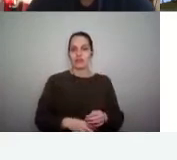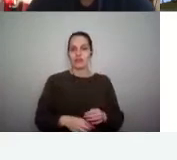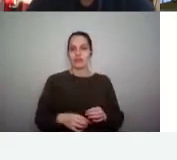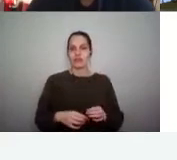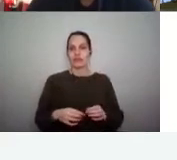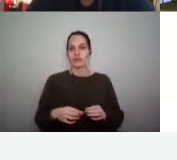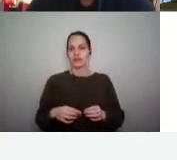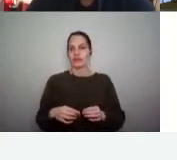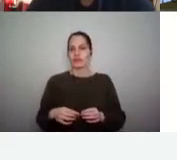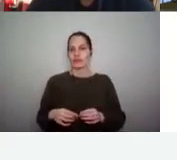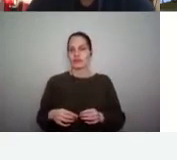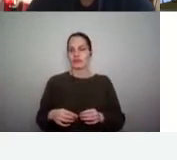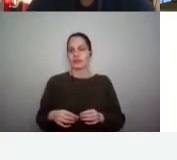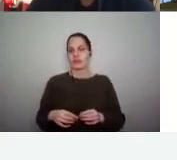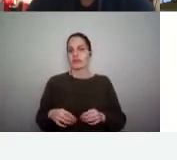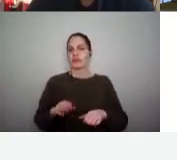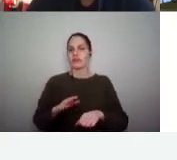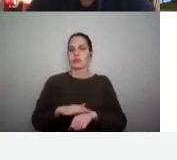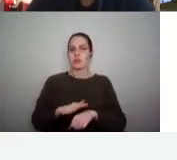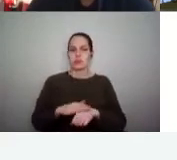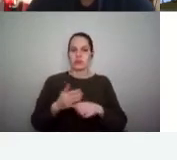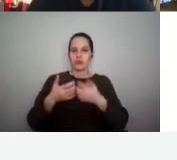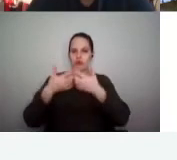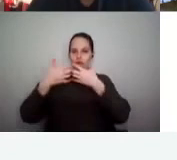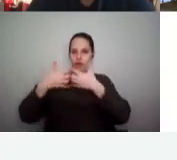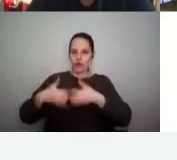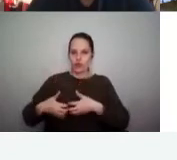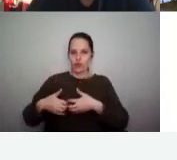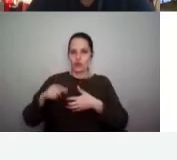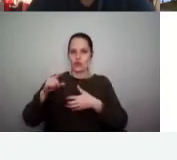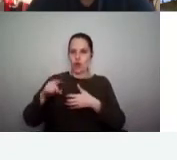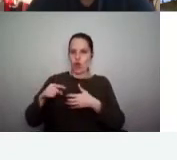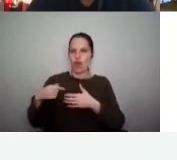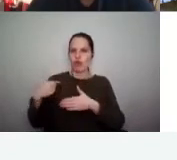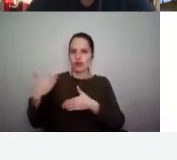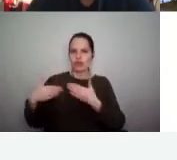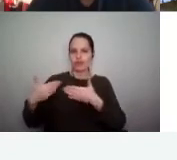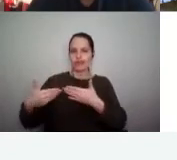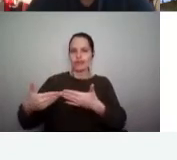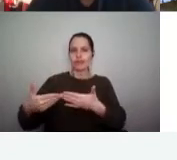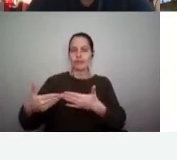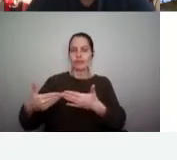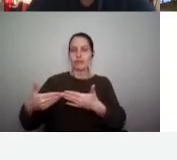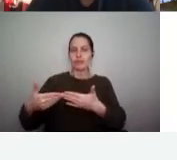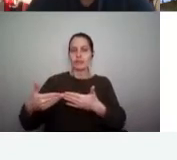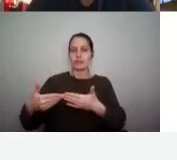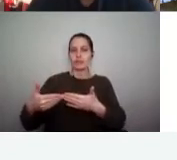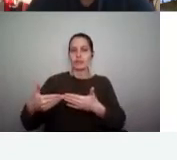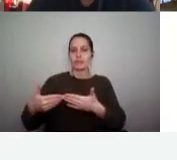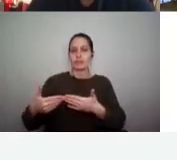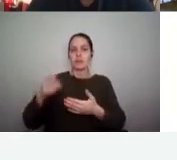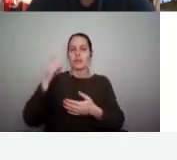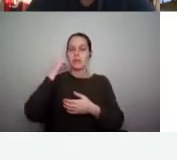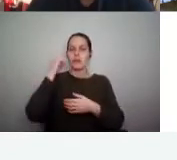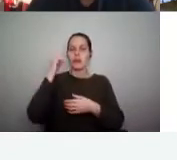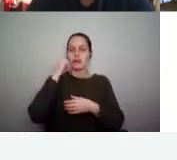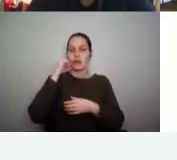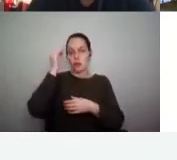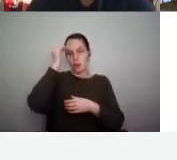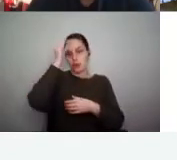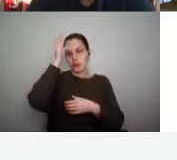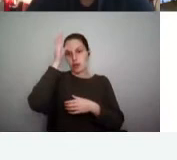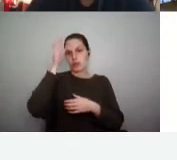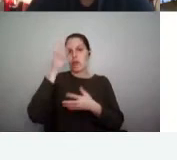ela nos seus rituais, a sua forma de funcionamento, né, ela elege como conhecimento válido práticas pedagógicas que